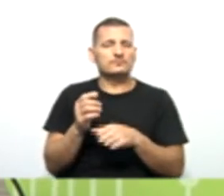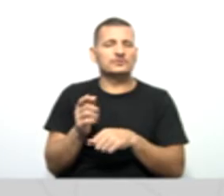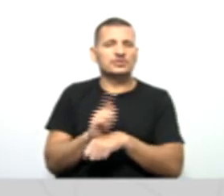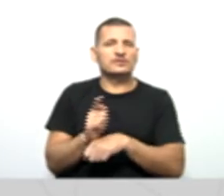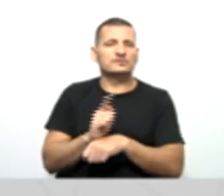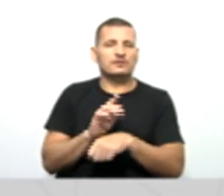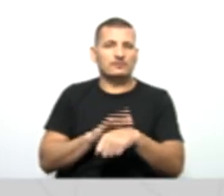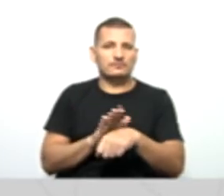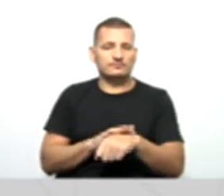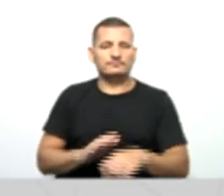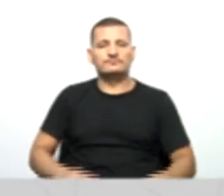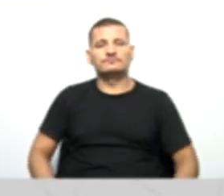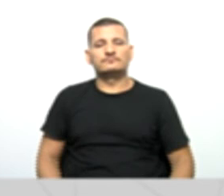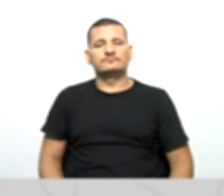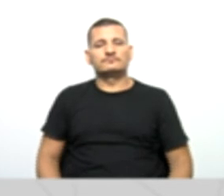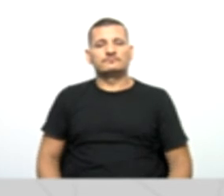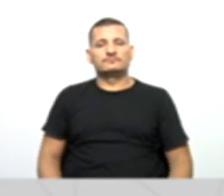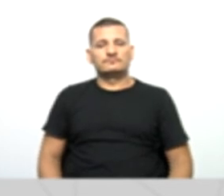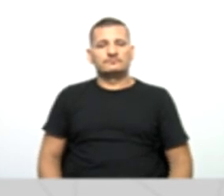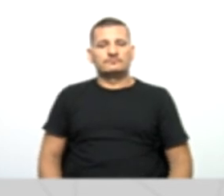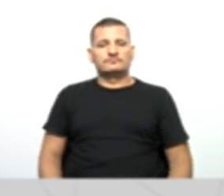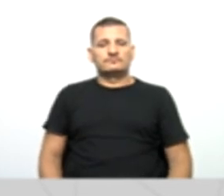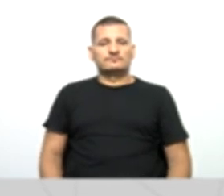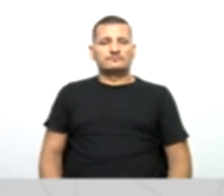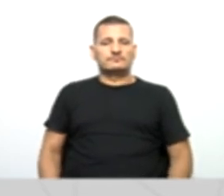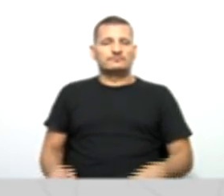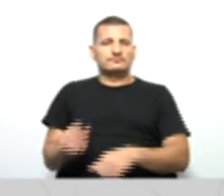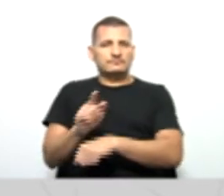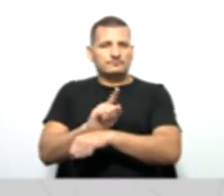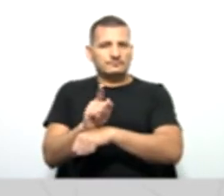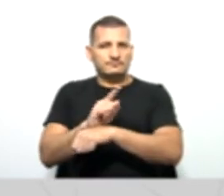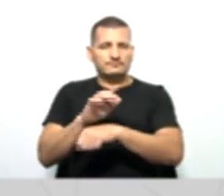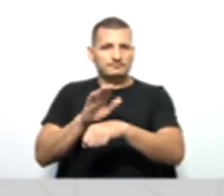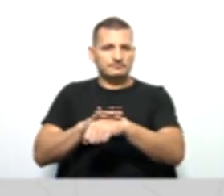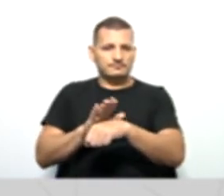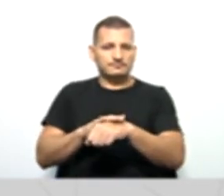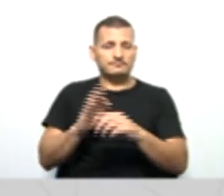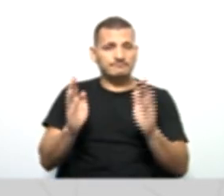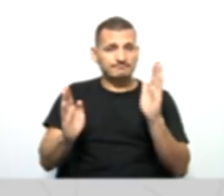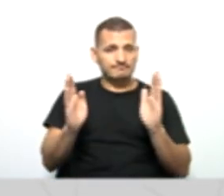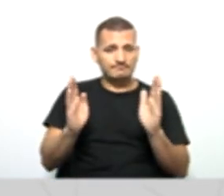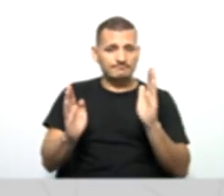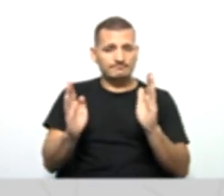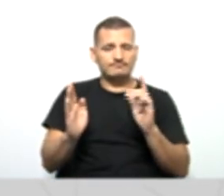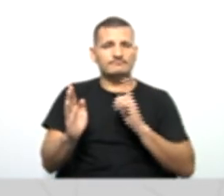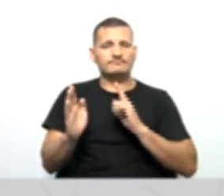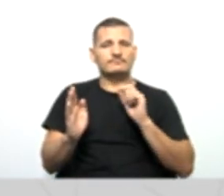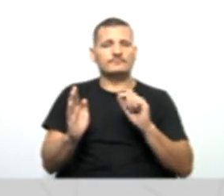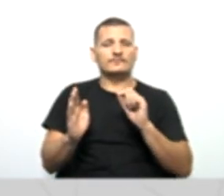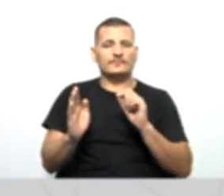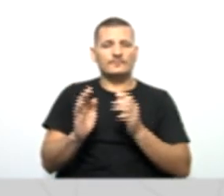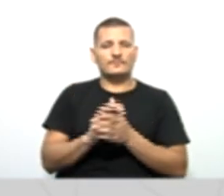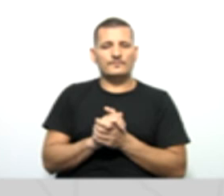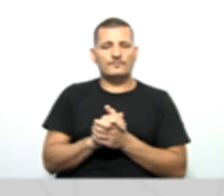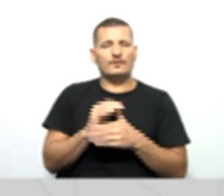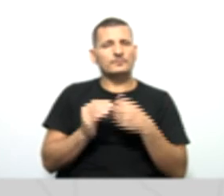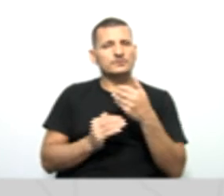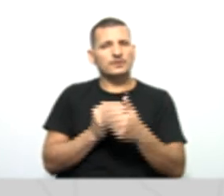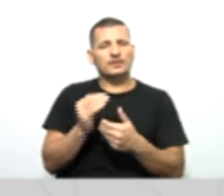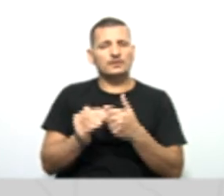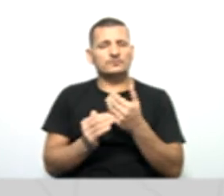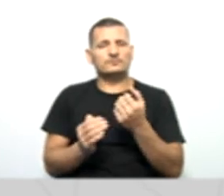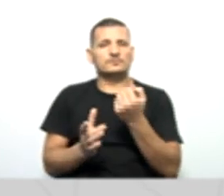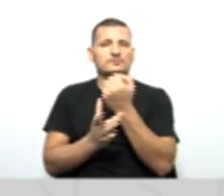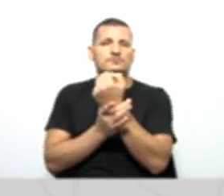gente tem que fazer, tá? O gerenciamento do tempo, ou seja, os prazos, inclui os processos requeridos para assegurar a conclusão do